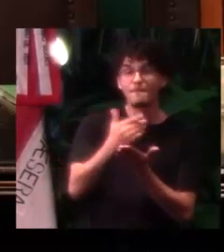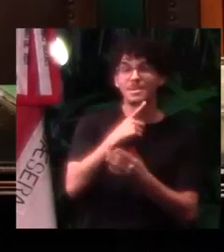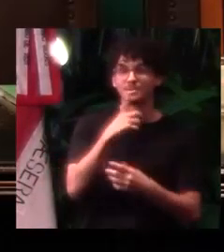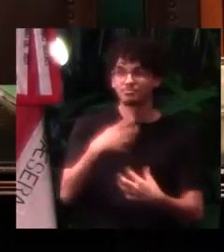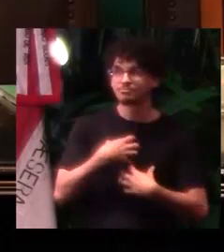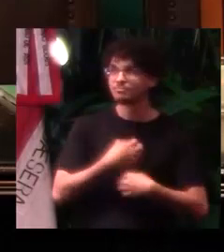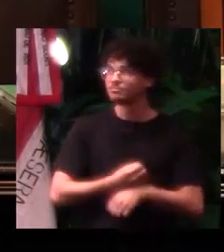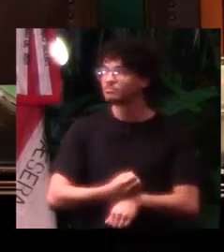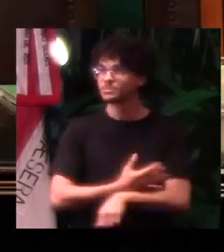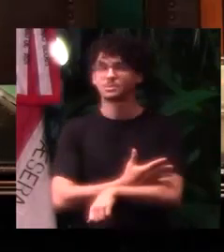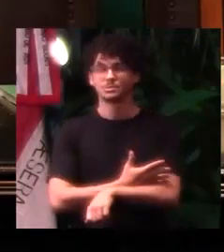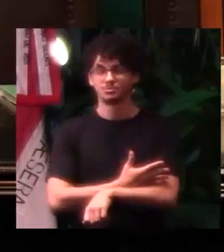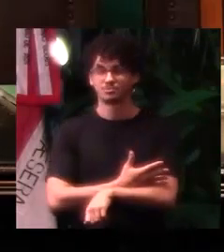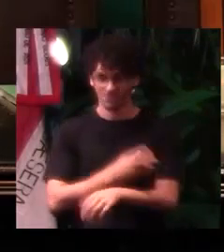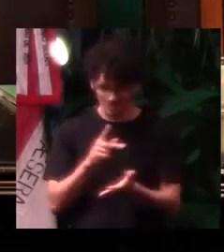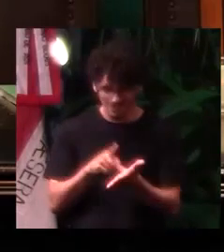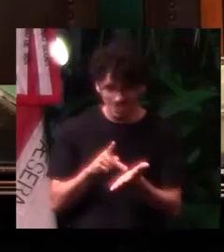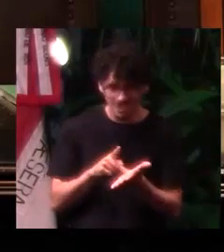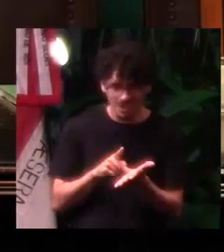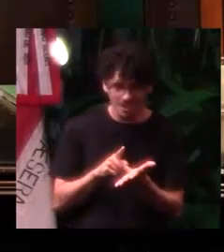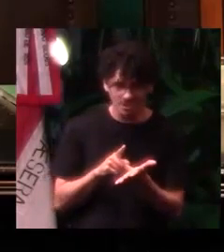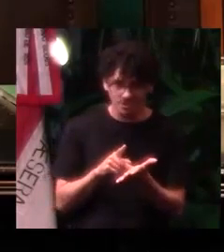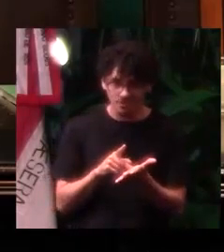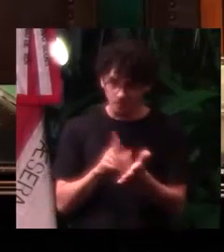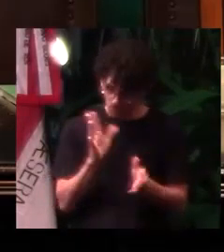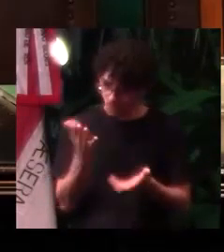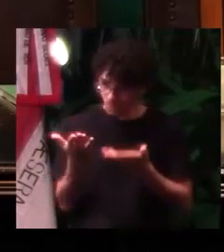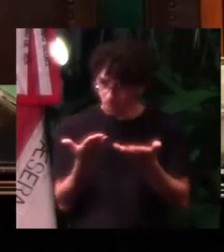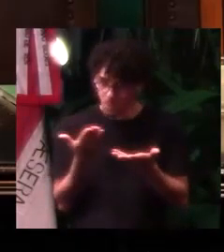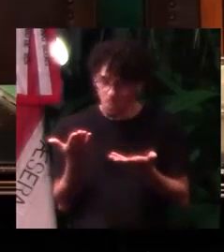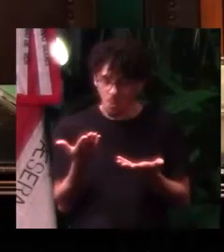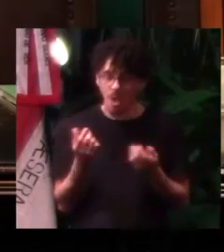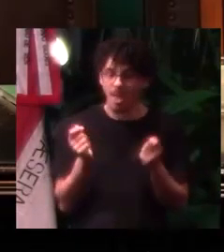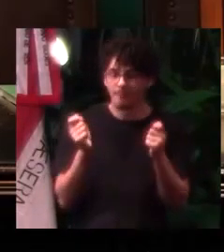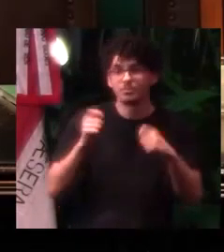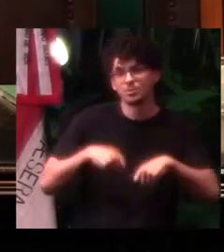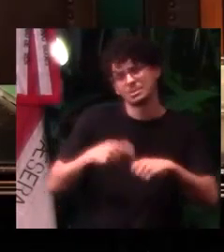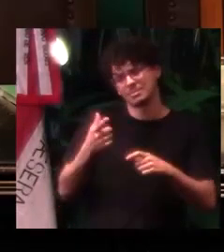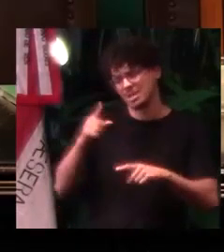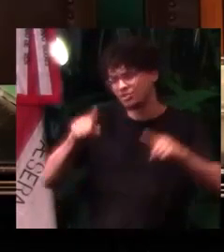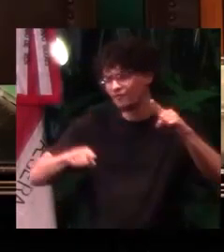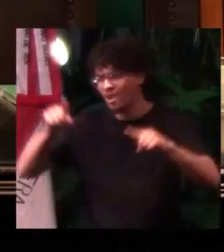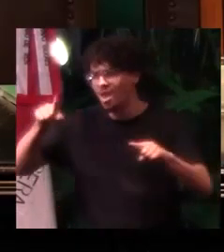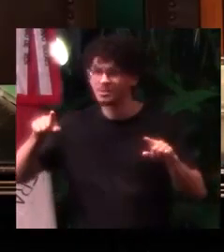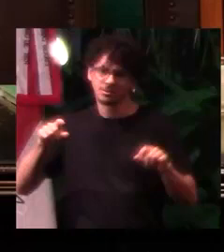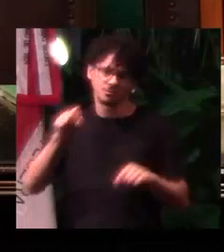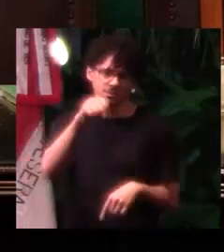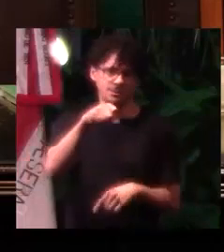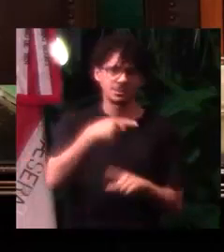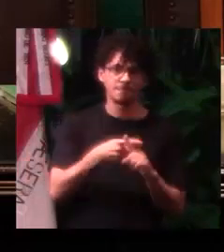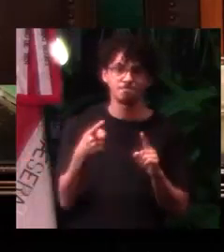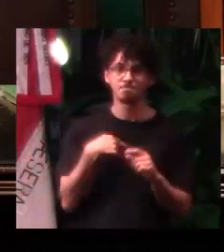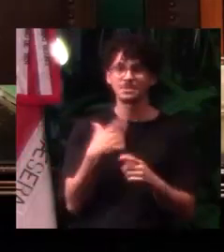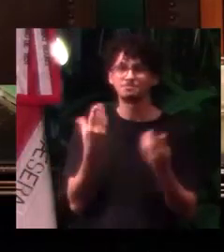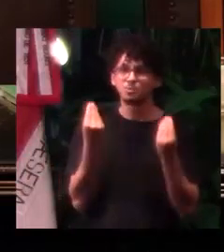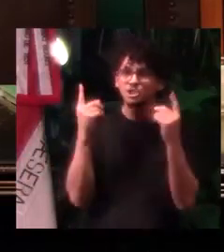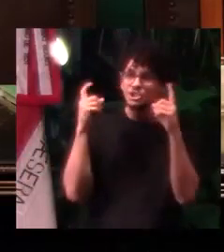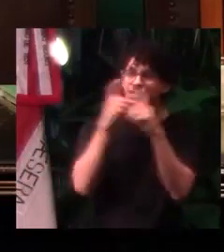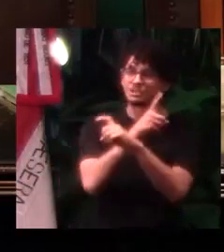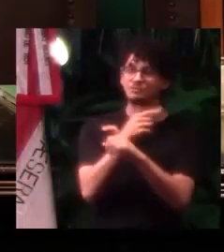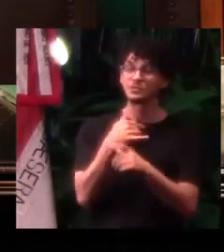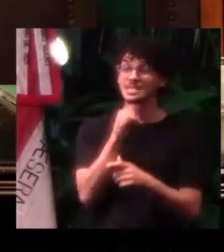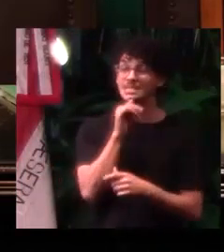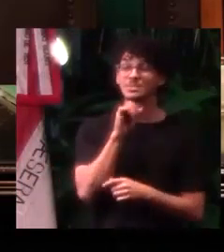né? Com alguma... com possibilidade de variação, mas é muito difícil se você está diante